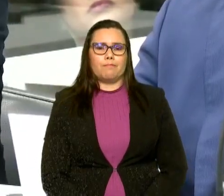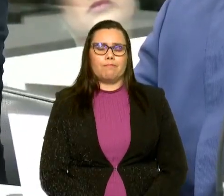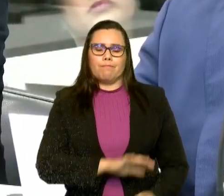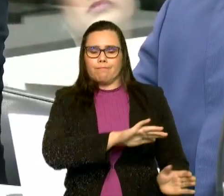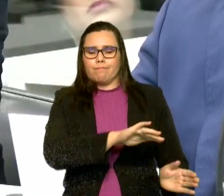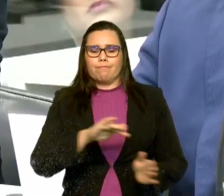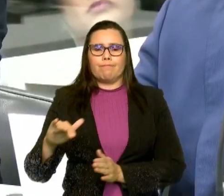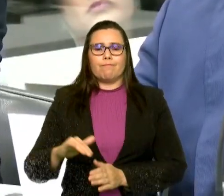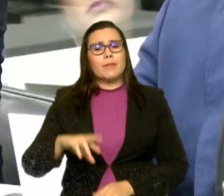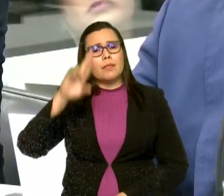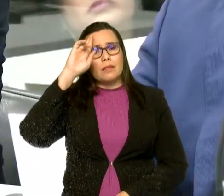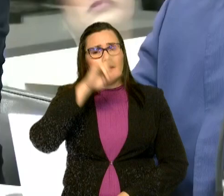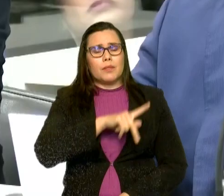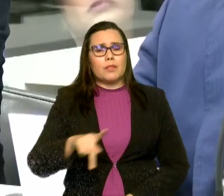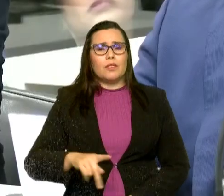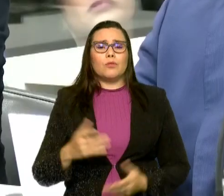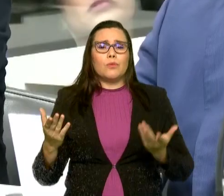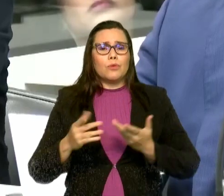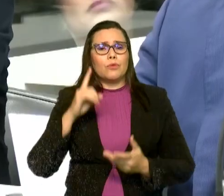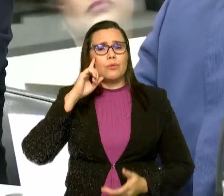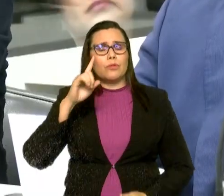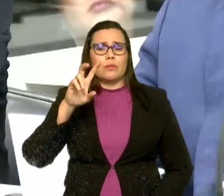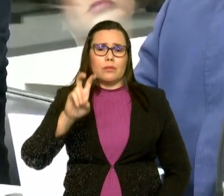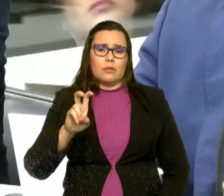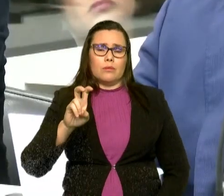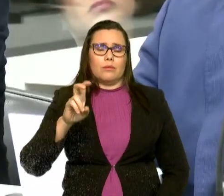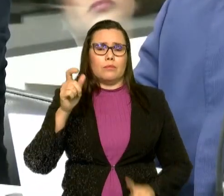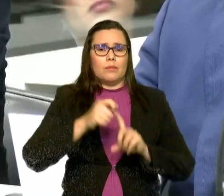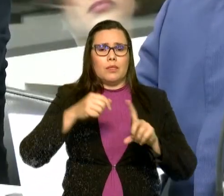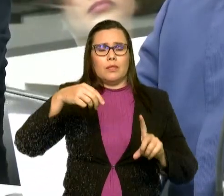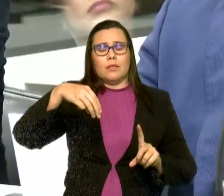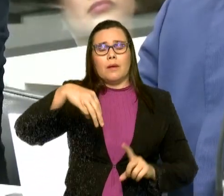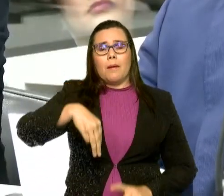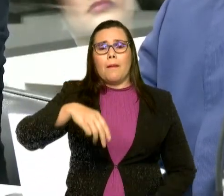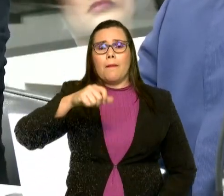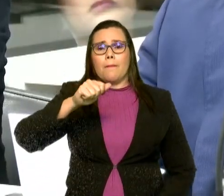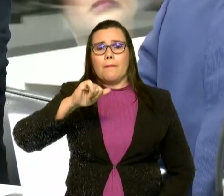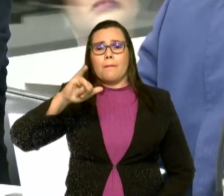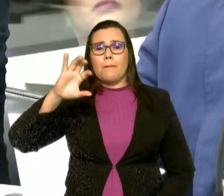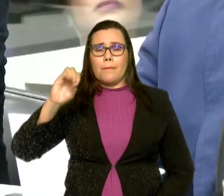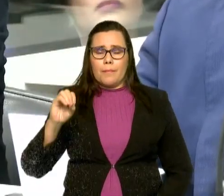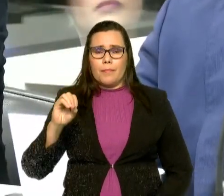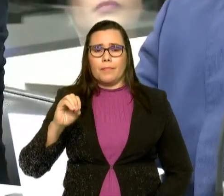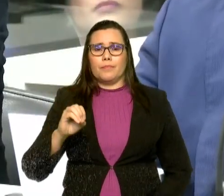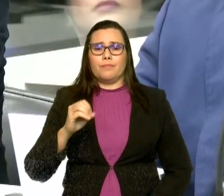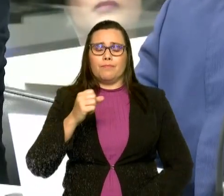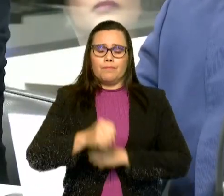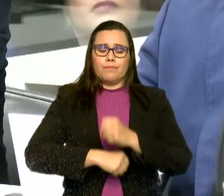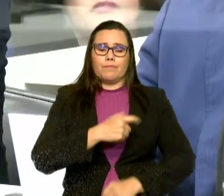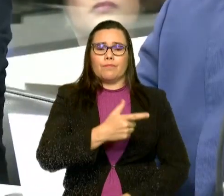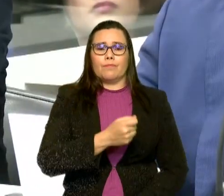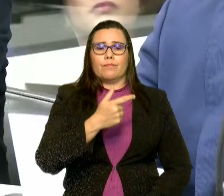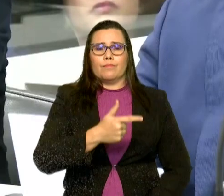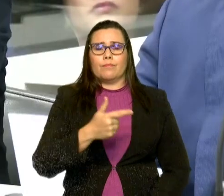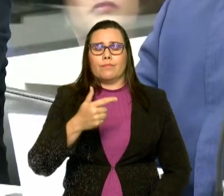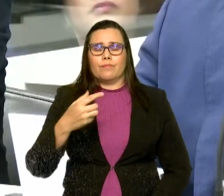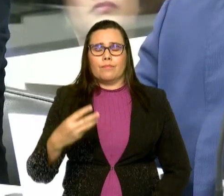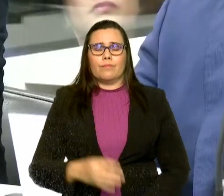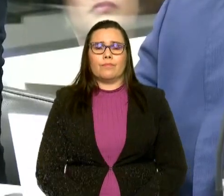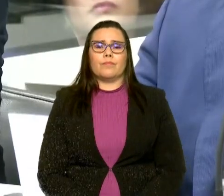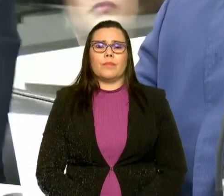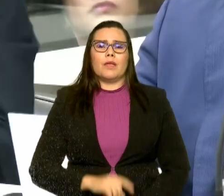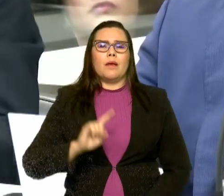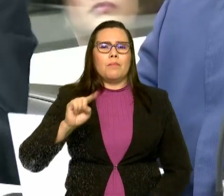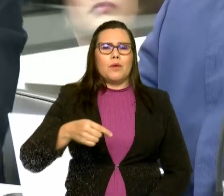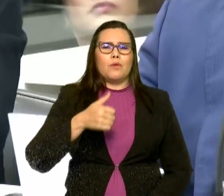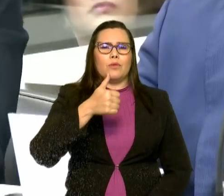Hoje, 5 de maio de 2023, há exatos 1.150 dias,